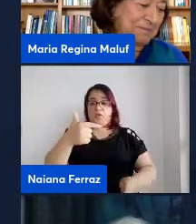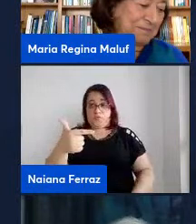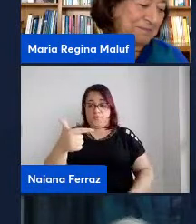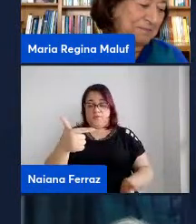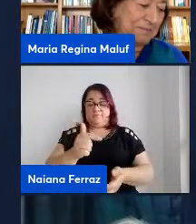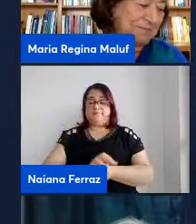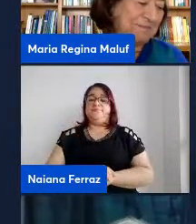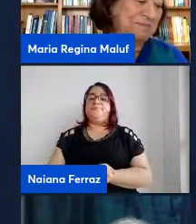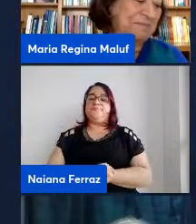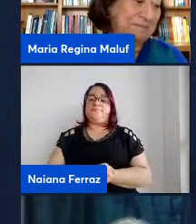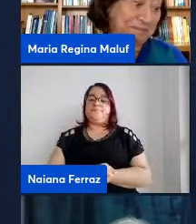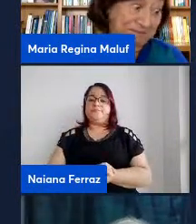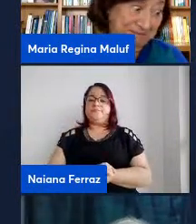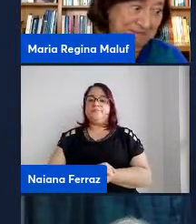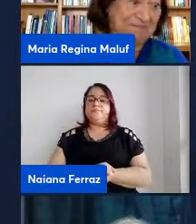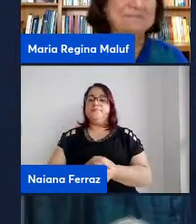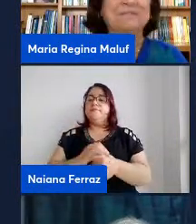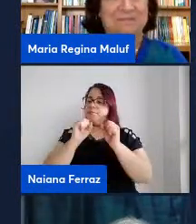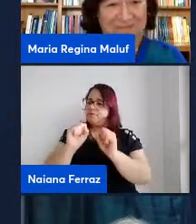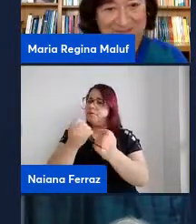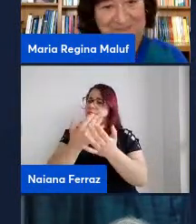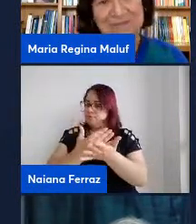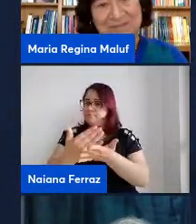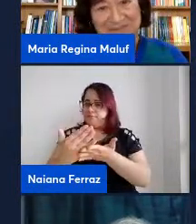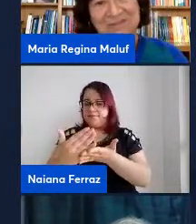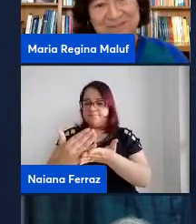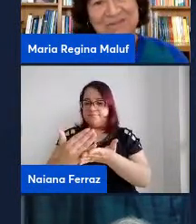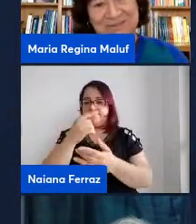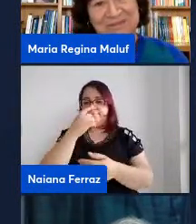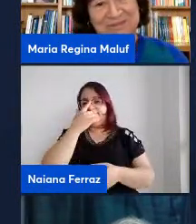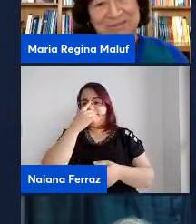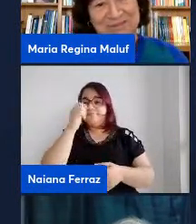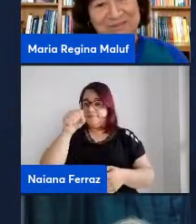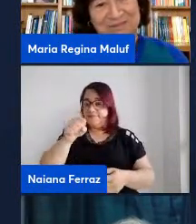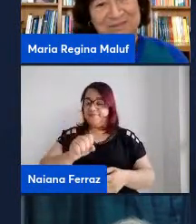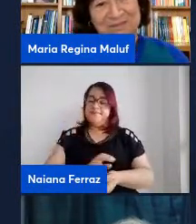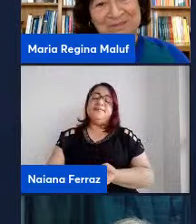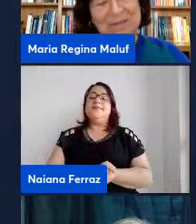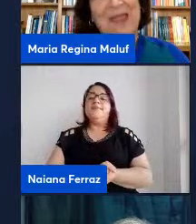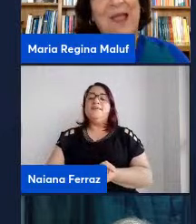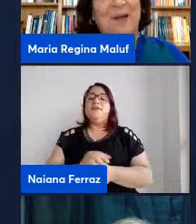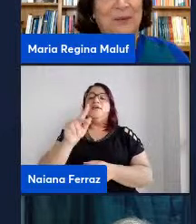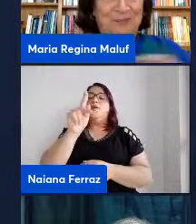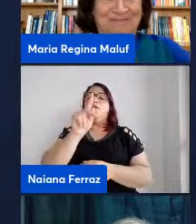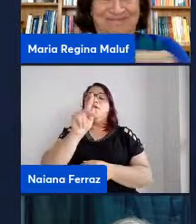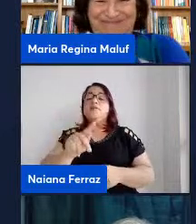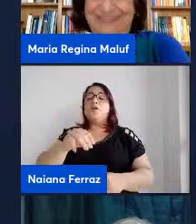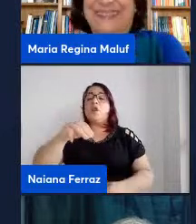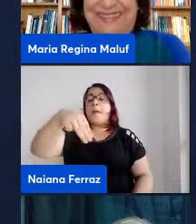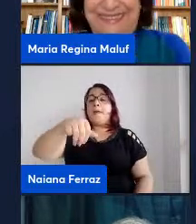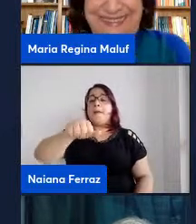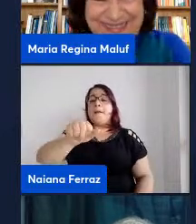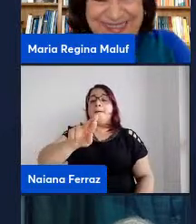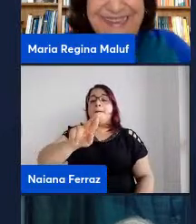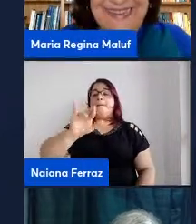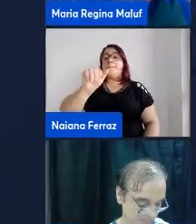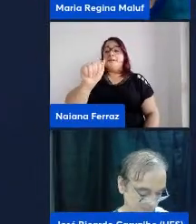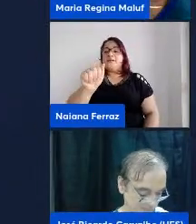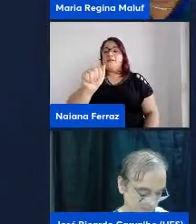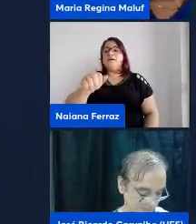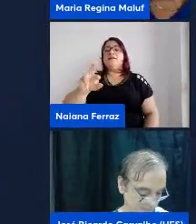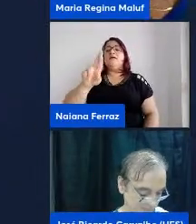Então, acho que podemos iniciar, sim, com a professora Maria Regina Maluf.